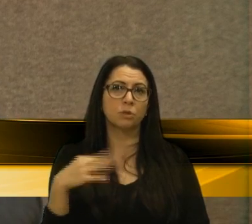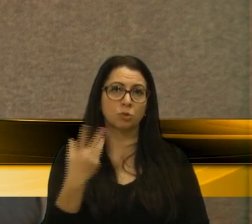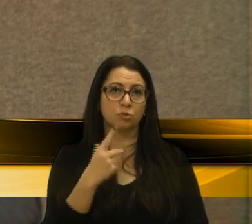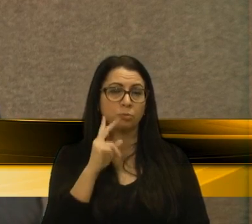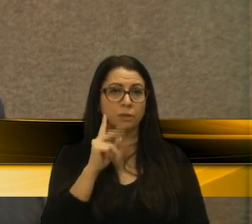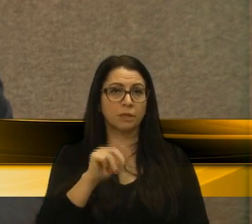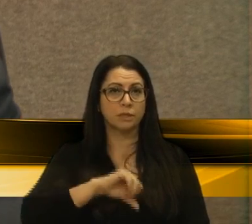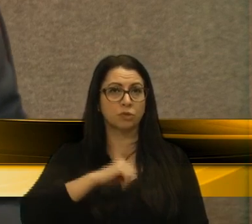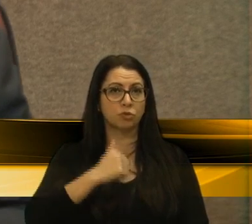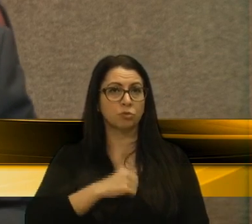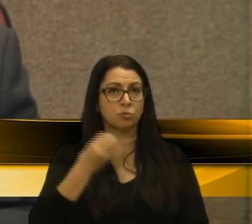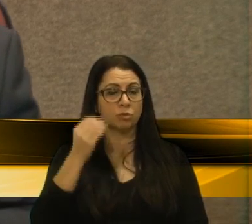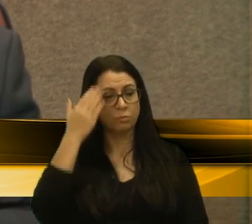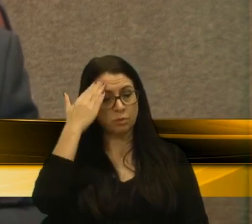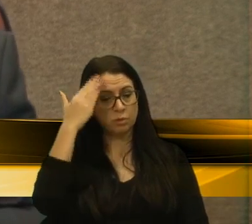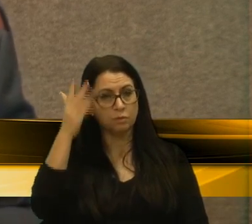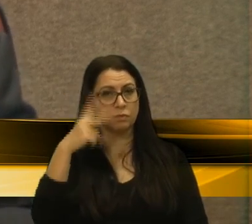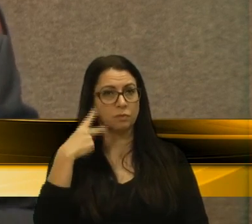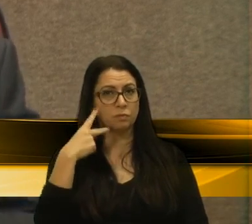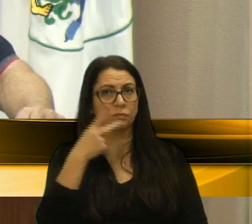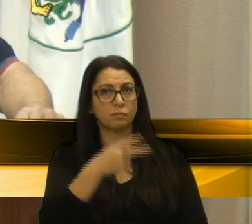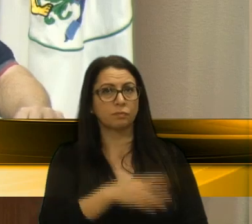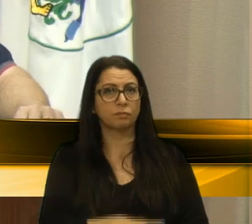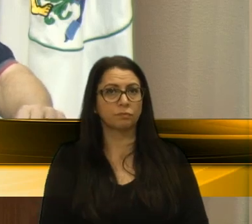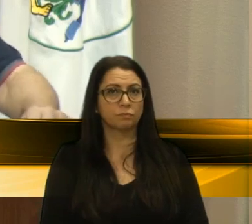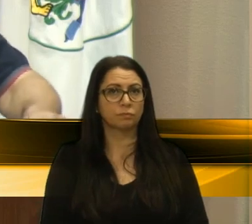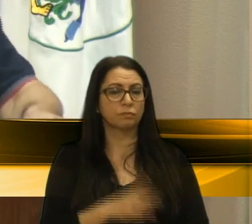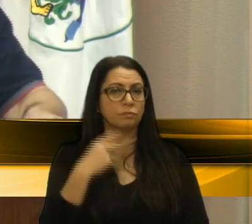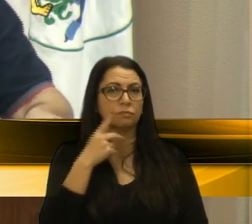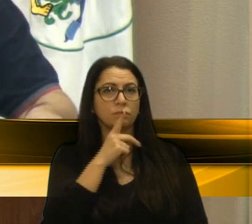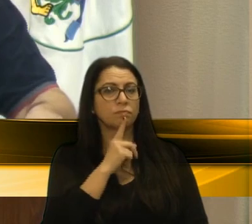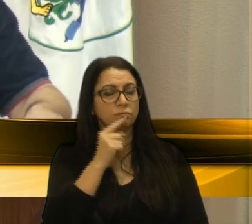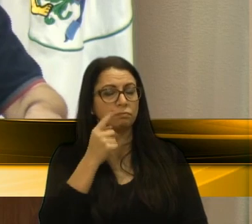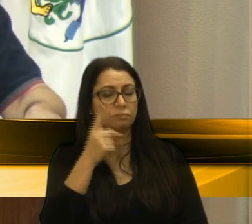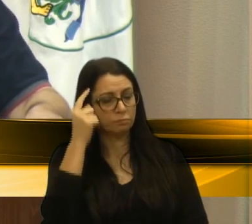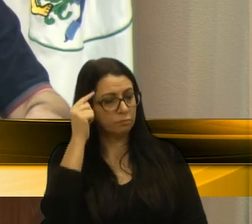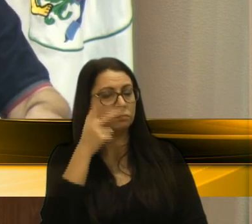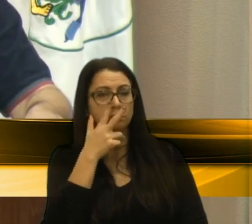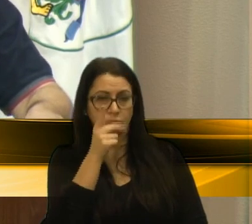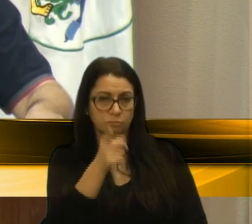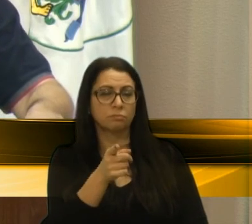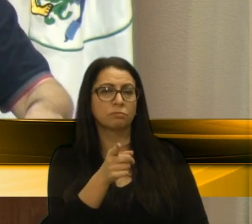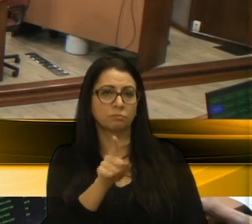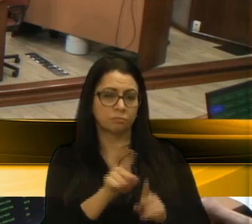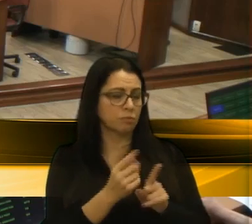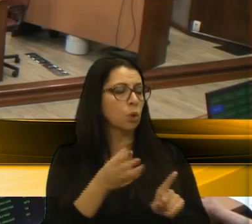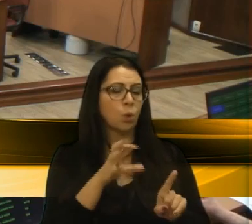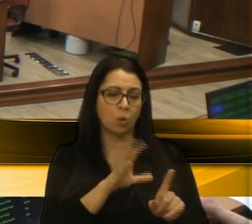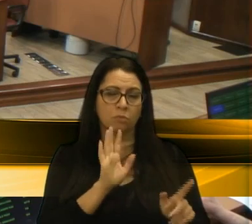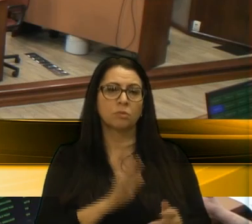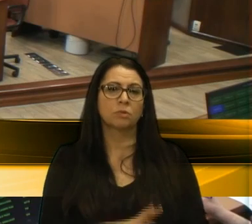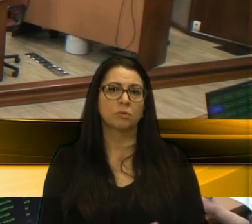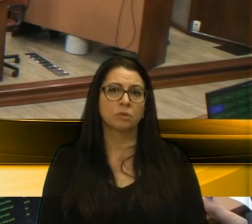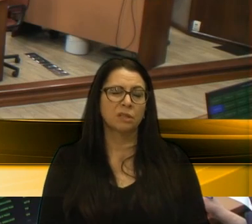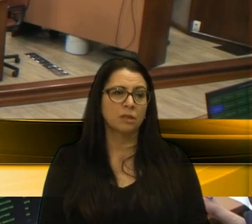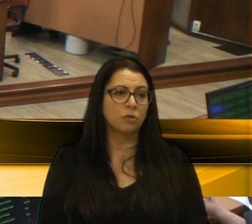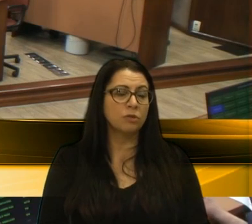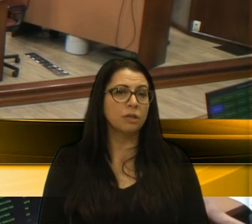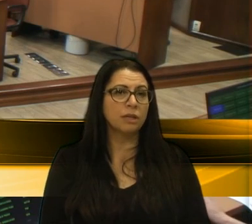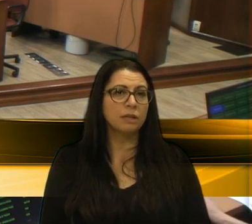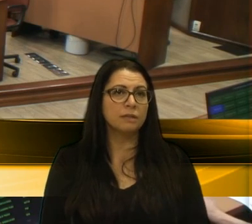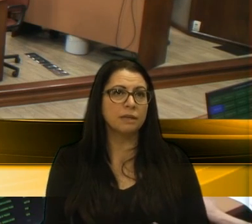lá em Porto Alegre. Obrigado, vereador Meneguzzi. Vereador Meneguzzi, penso como Vossa Excelência, também sou contra, acho isso